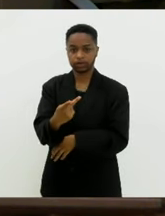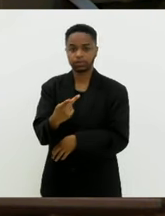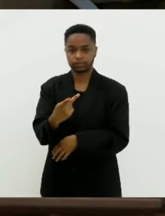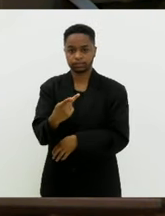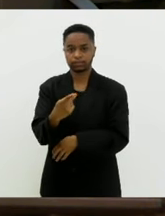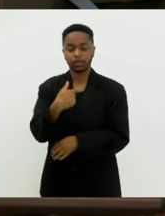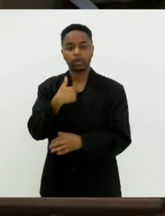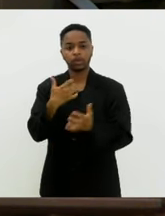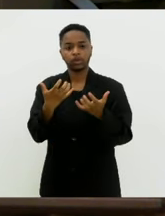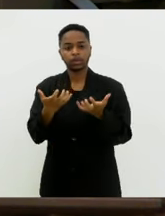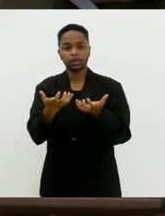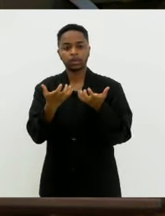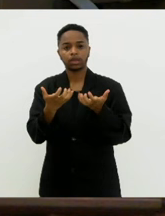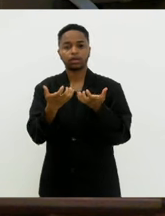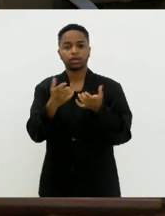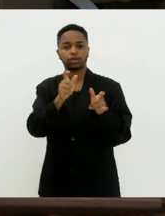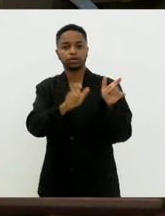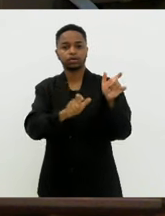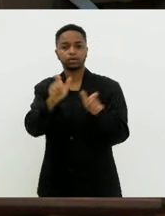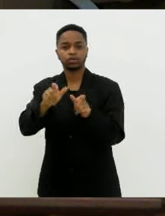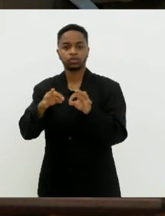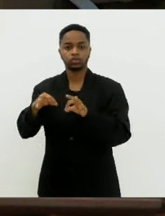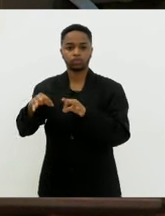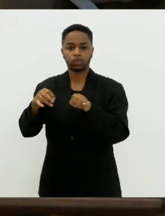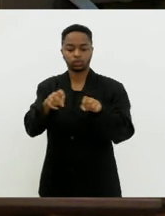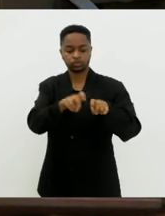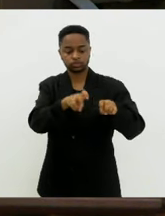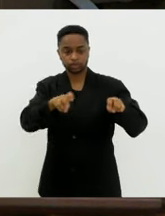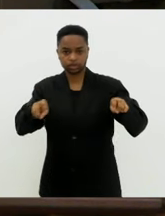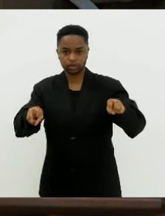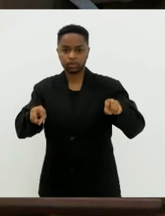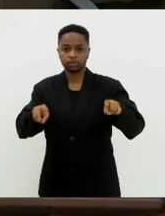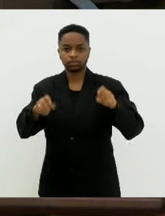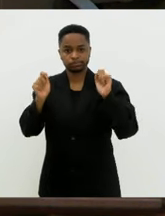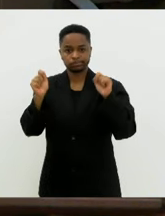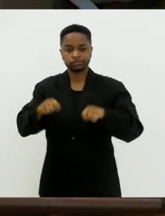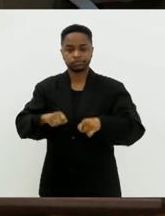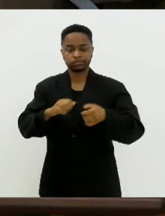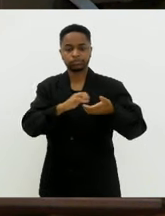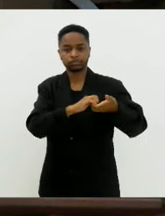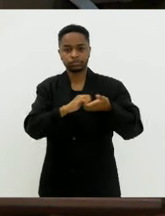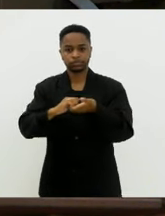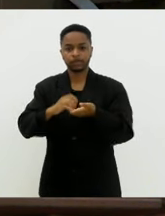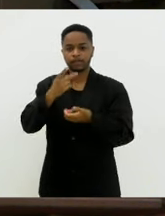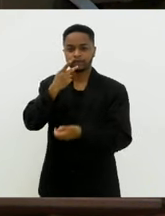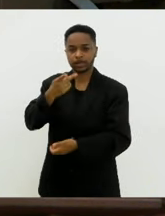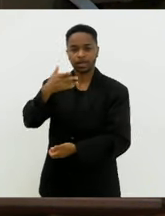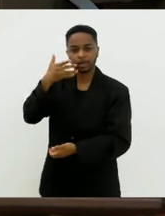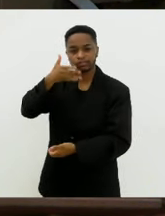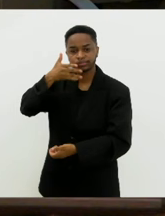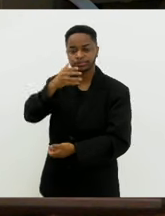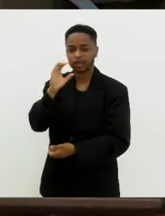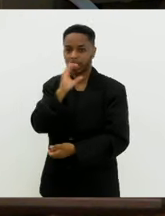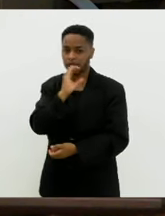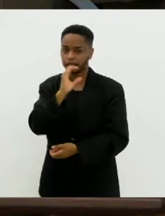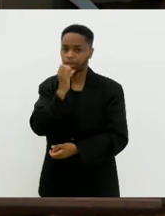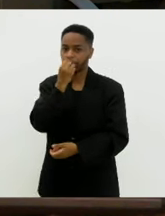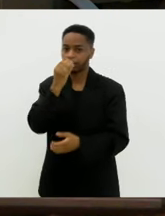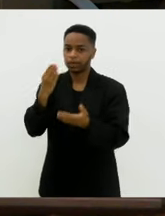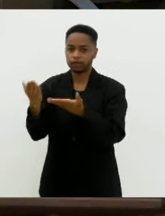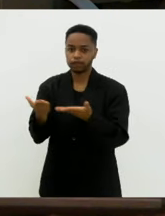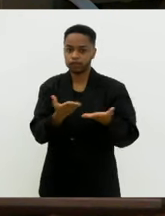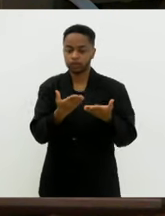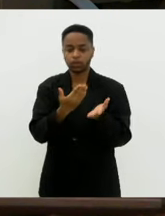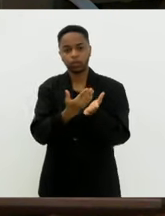que todos que compõem a mesa pudessem pelo menos dar uma saudação só de boas-vindas a este ano que se